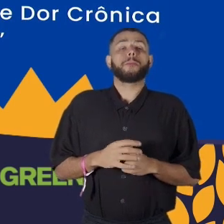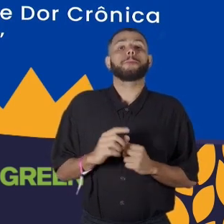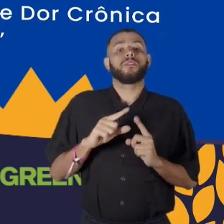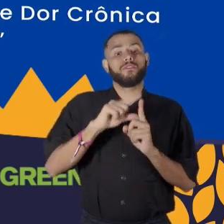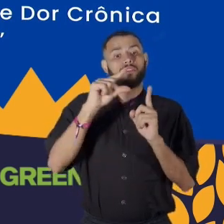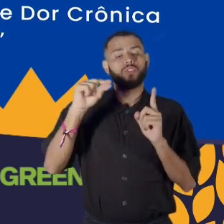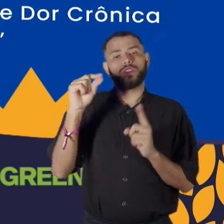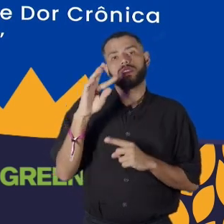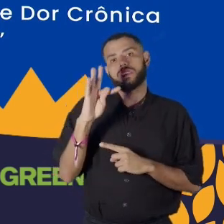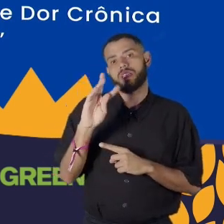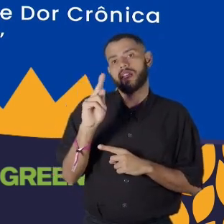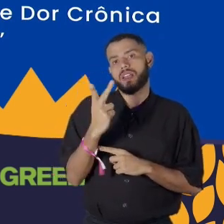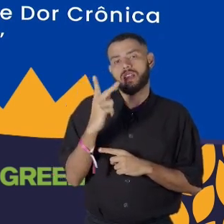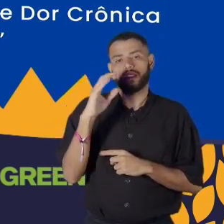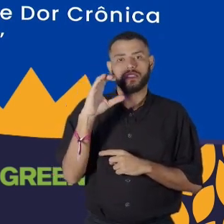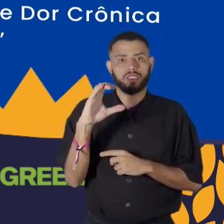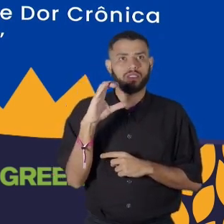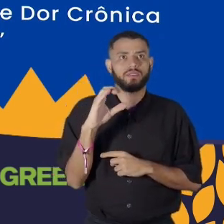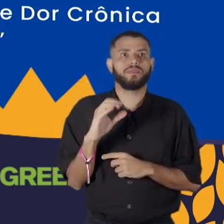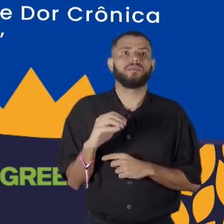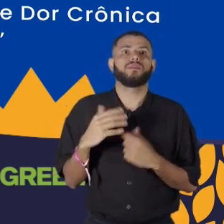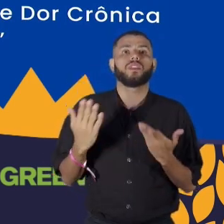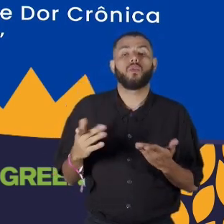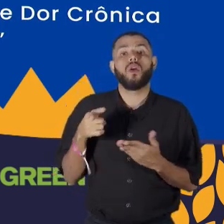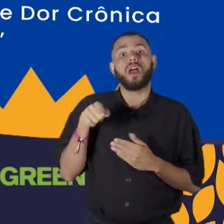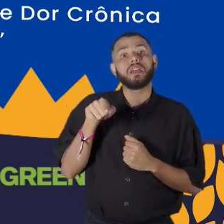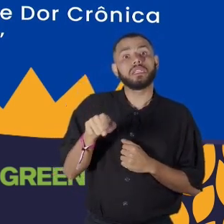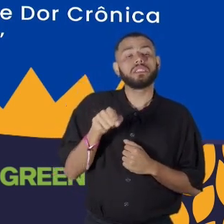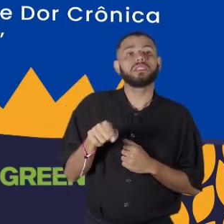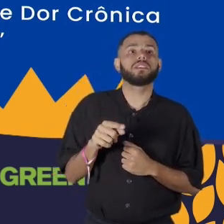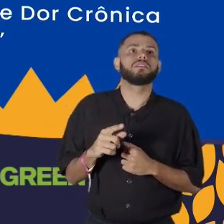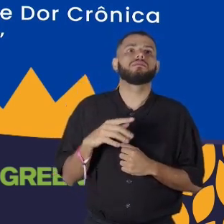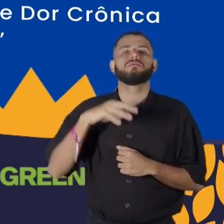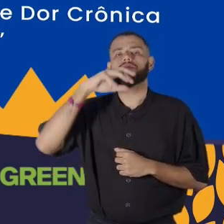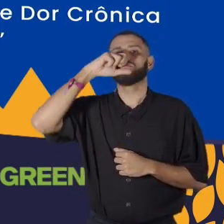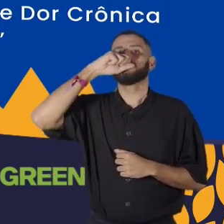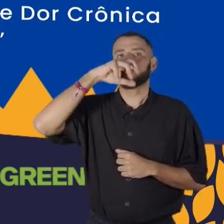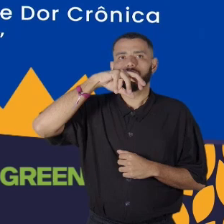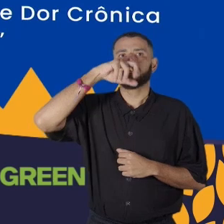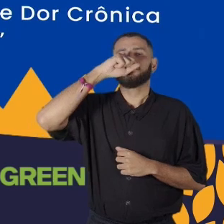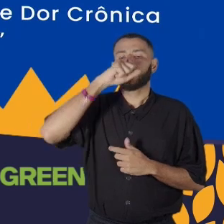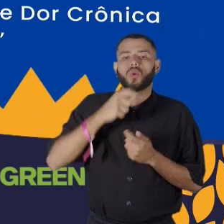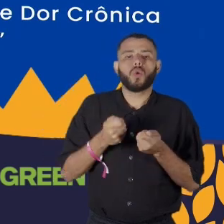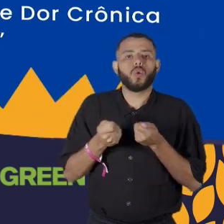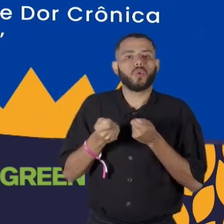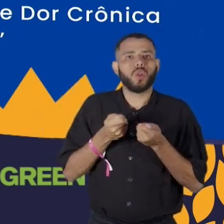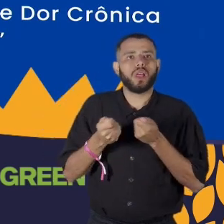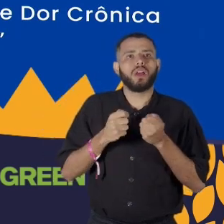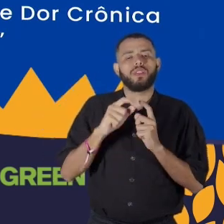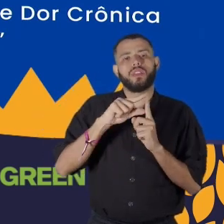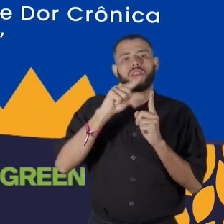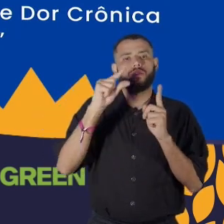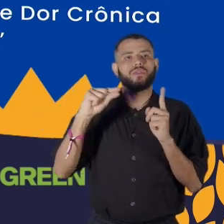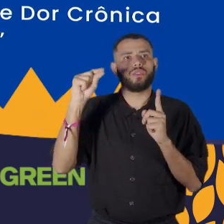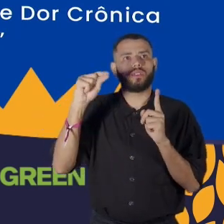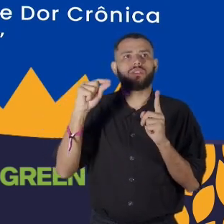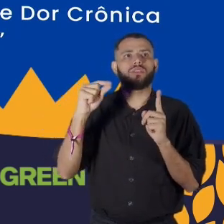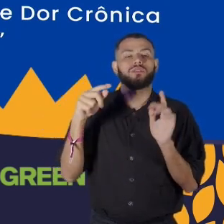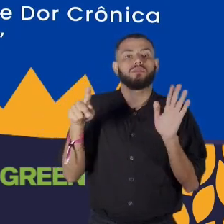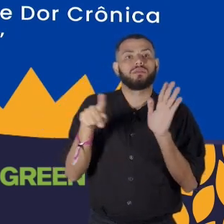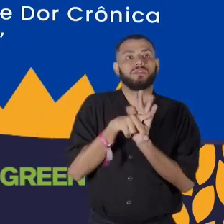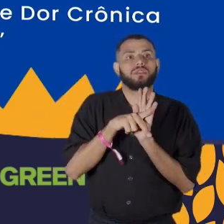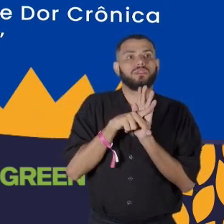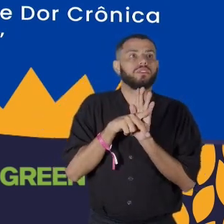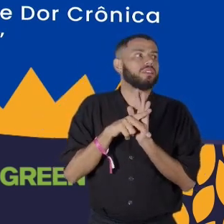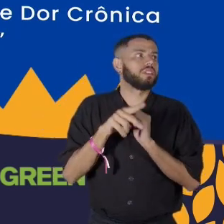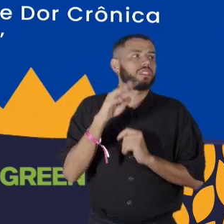THC. Então, aqui controlou a inalação controlada da flor de cannabis de